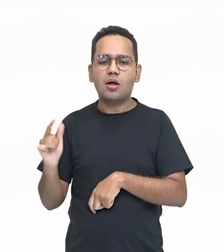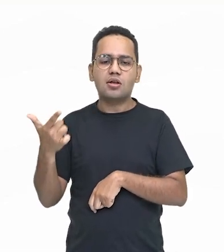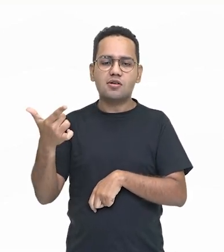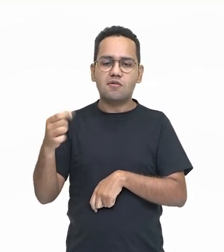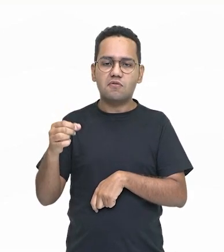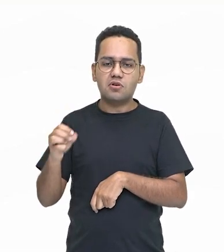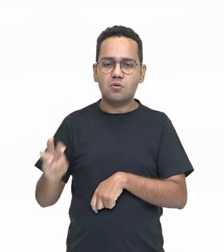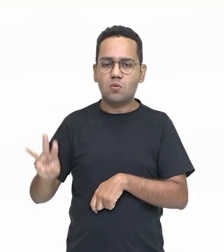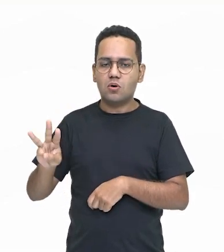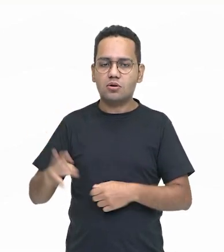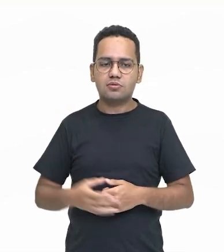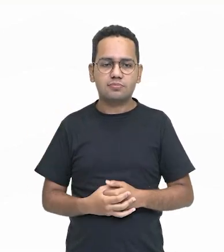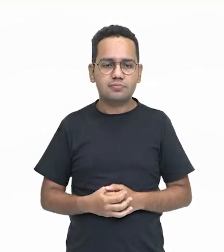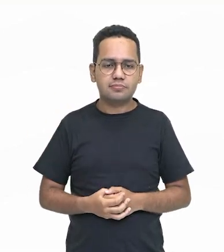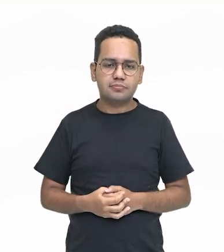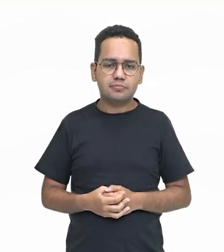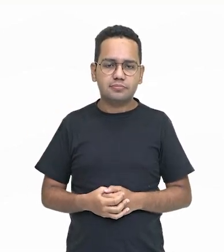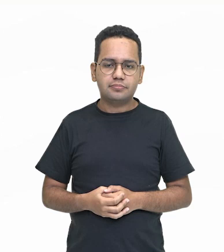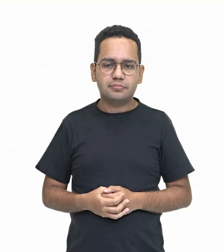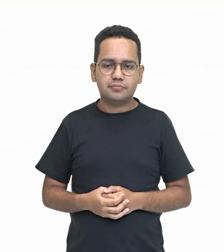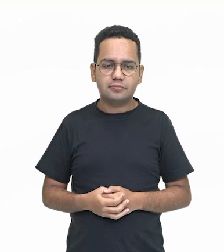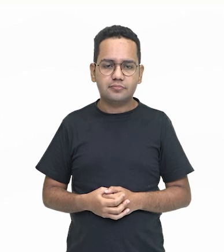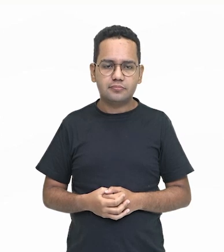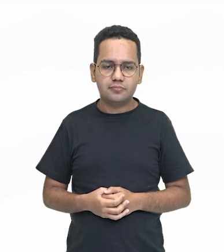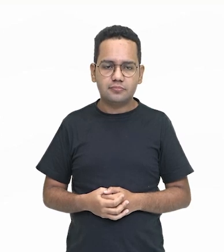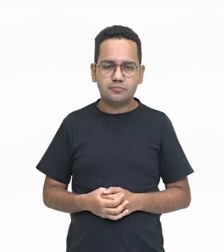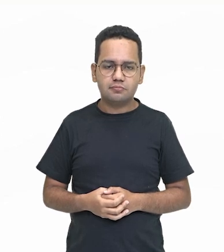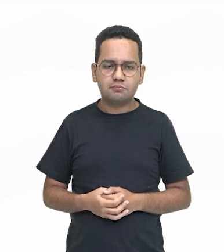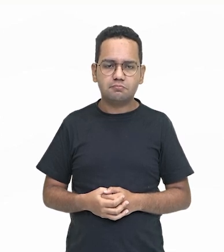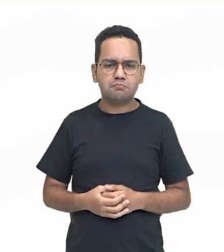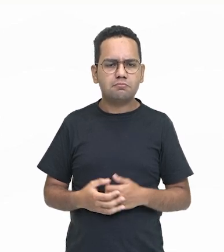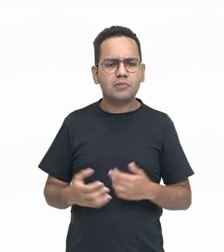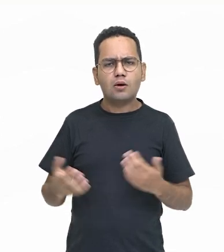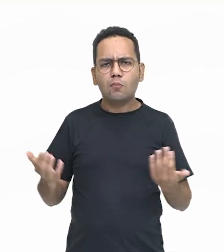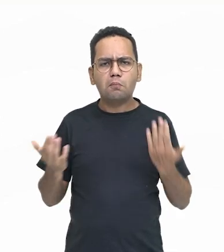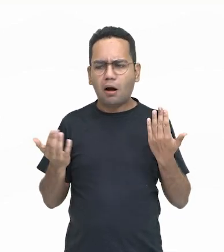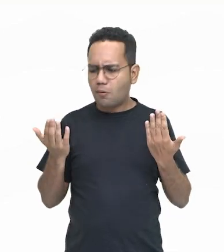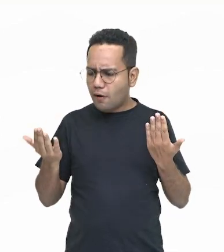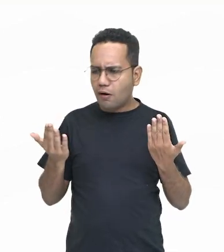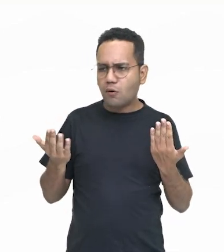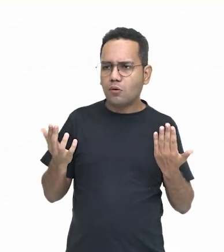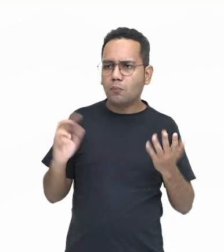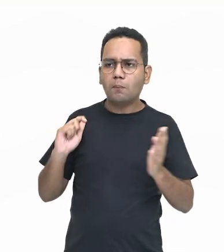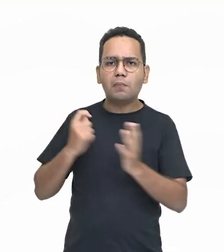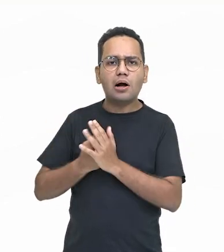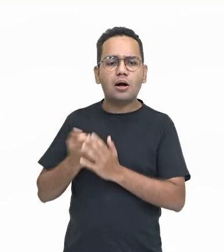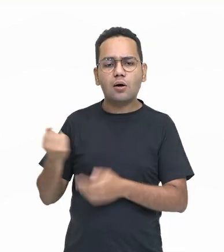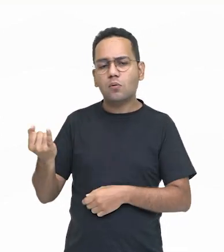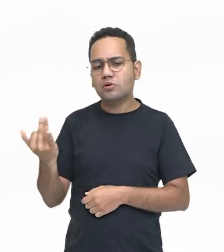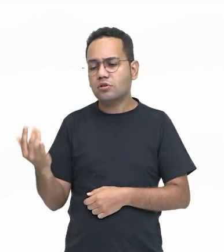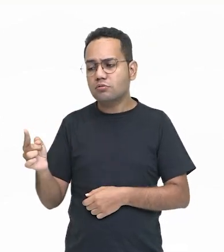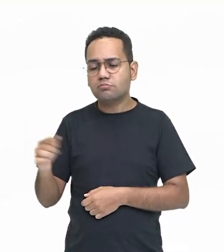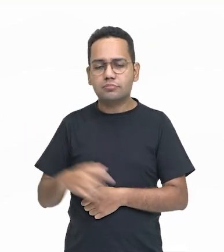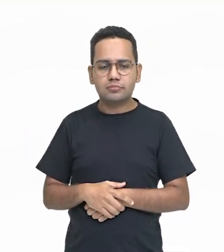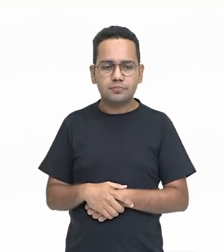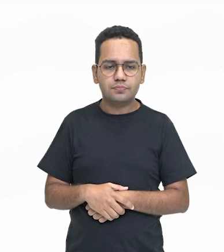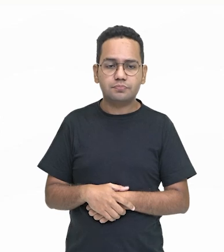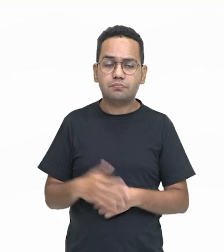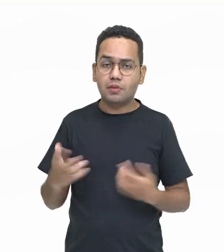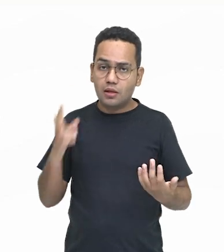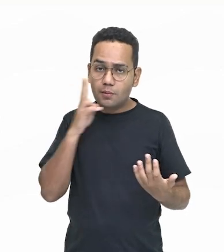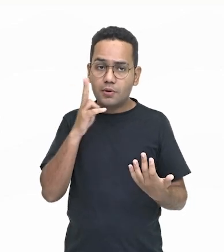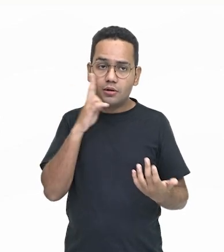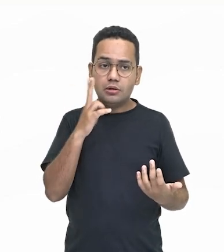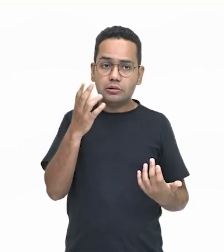watts, as lâmpadas fluorescentes, quanto é que foi agora o consumo? Olha só, eram 10